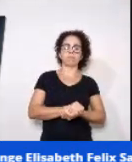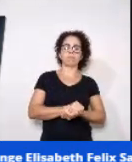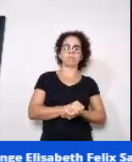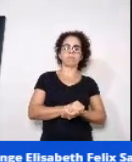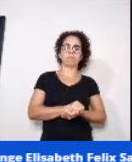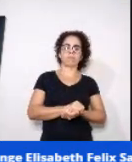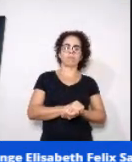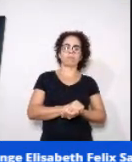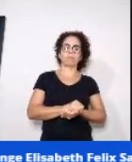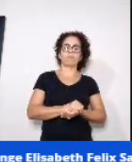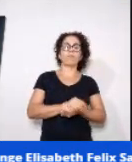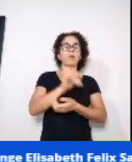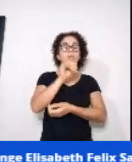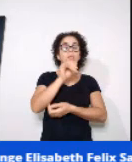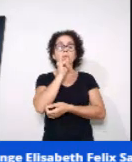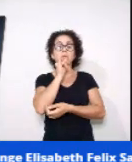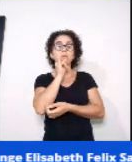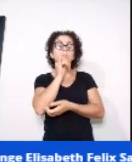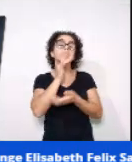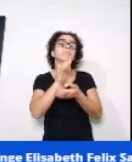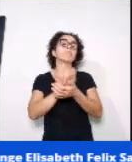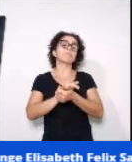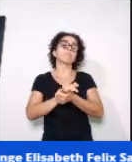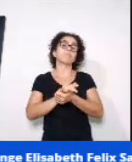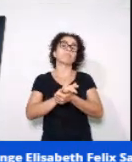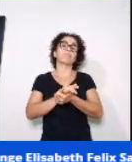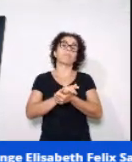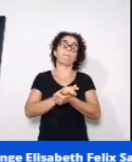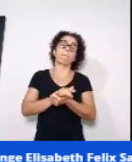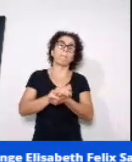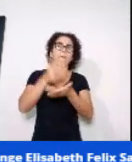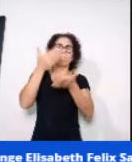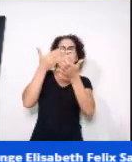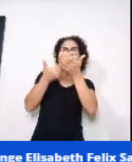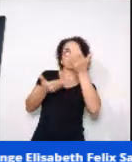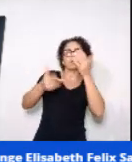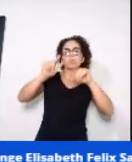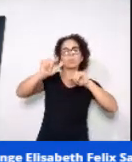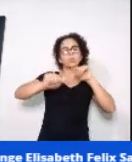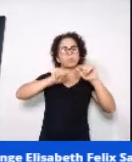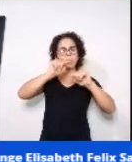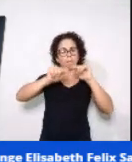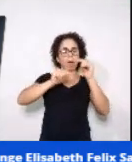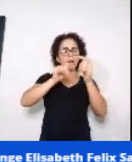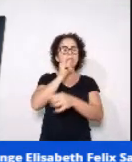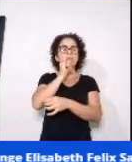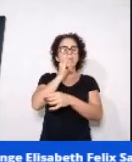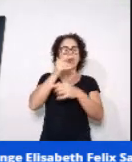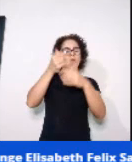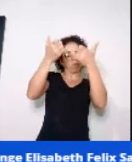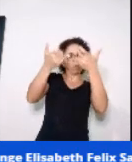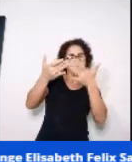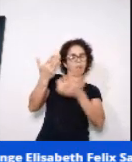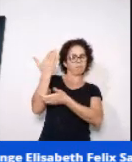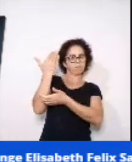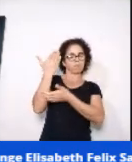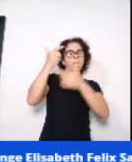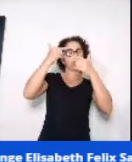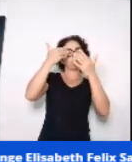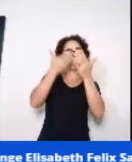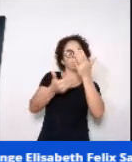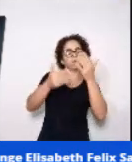O exemplo que eu dei para vocês, né? A questão de ter perdido um emprego. Gente, eu fiz um vídeo 2 dias